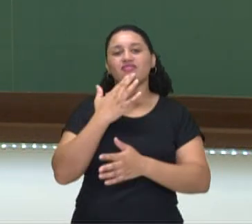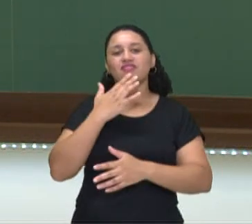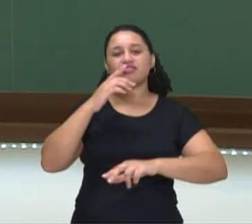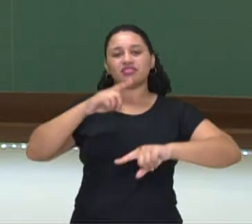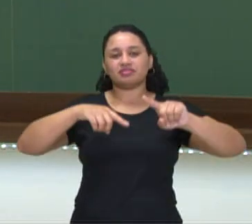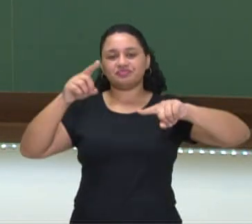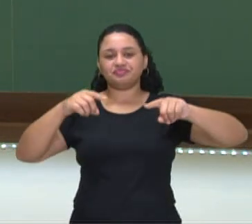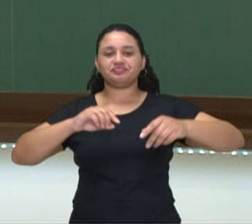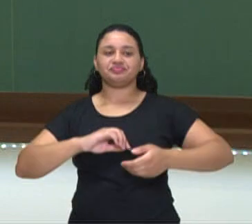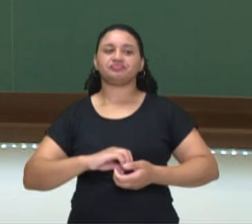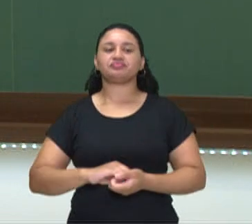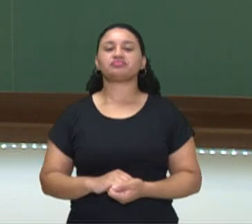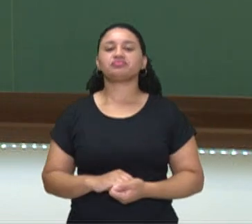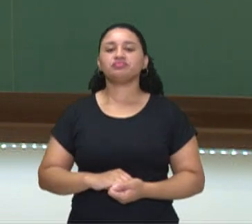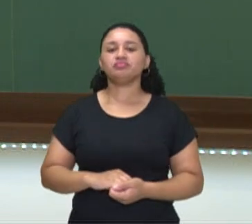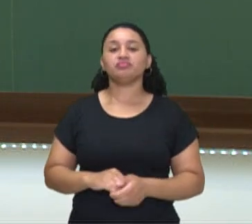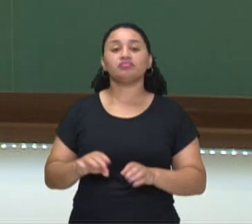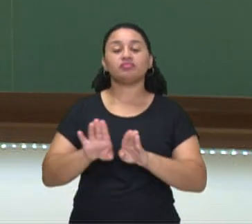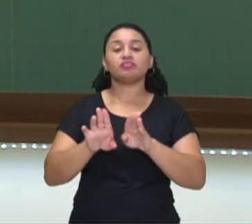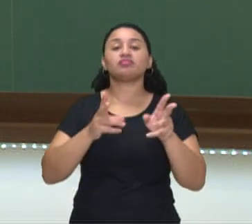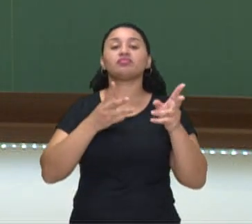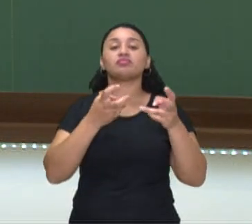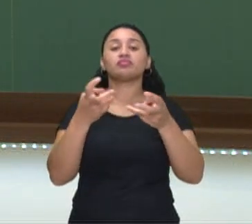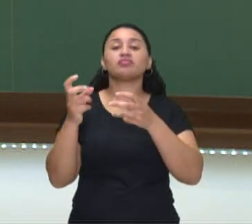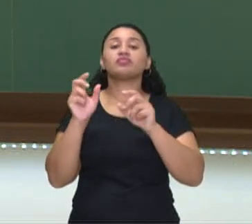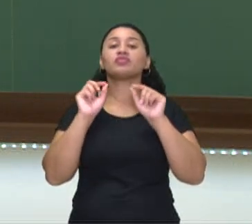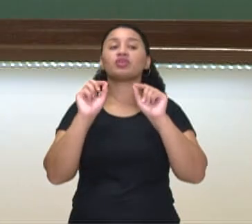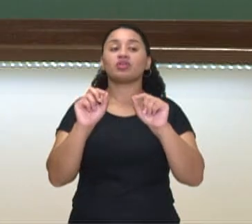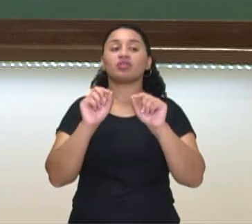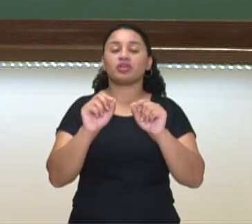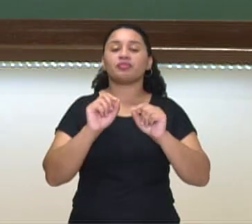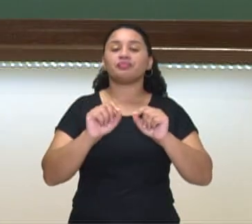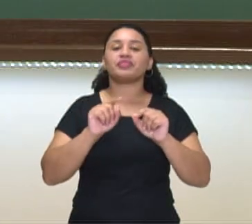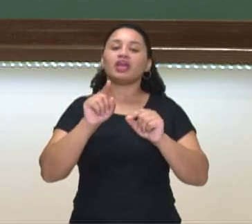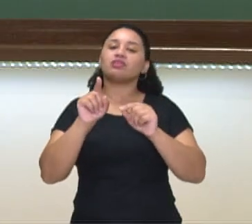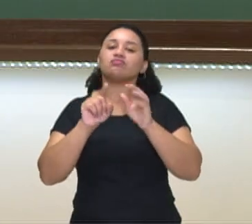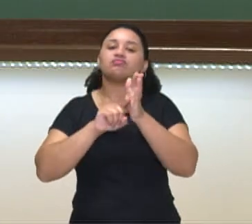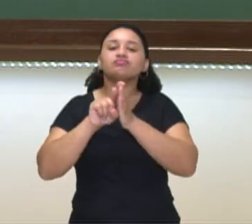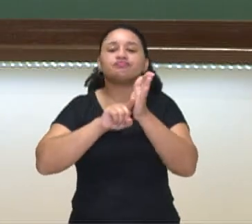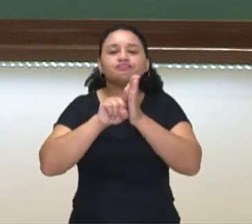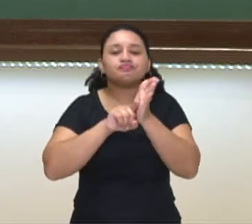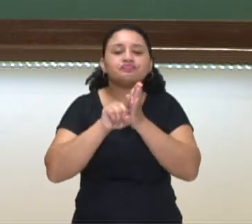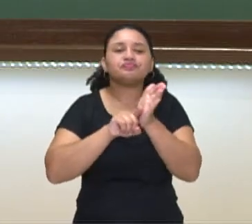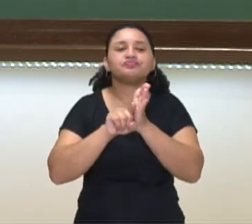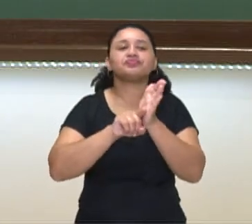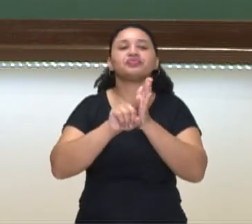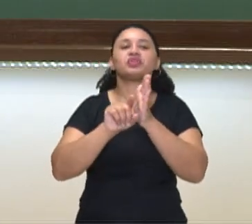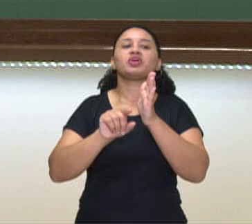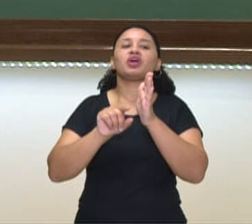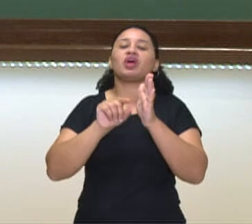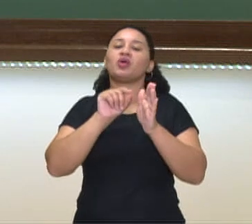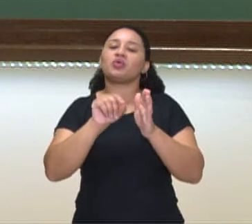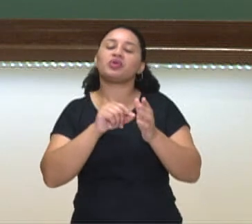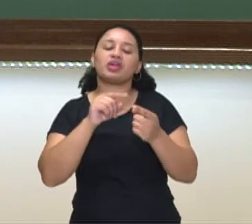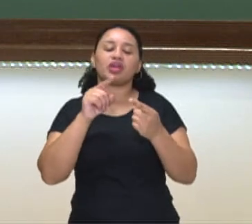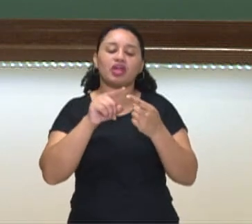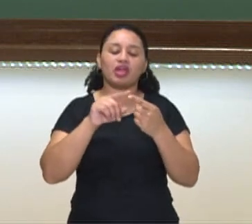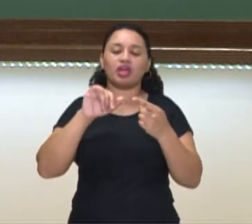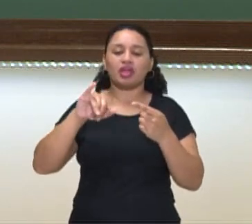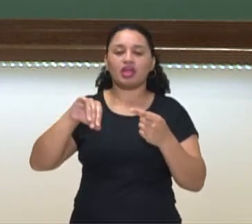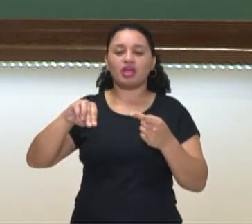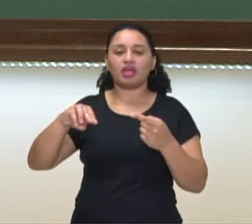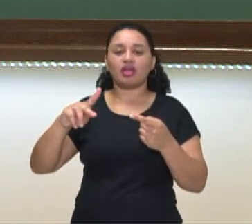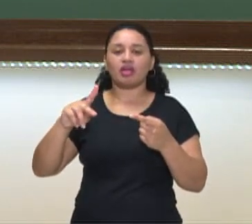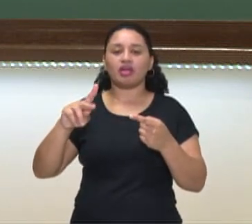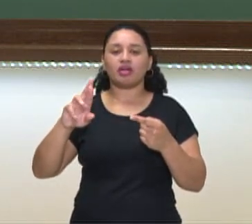Observa aqui também, onde ele, estudando, né, o impressionismo, o pontilhismo,